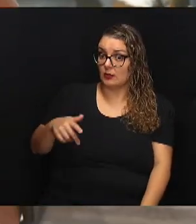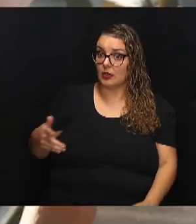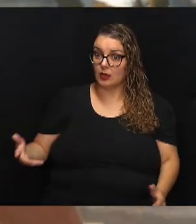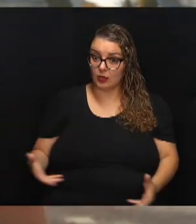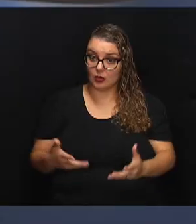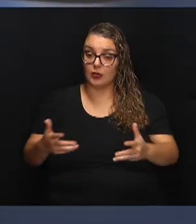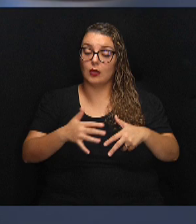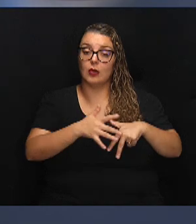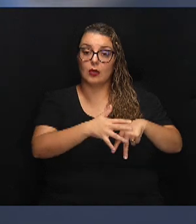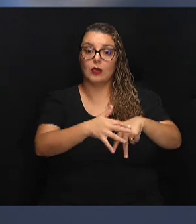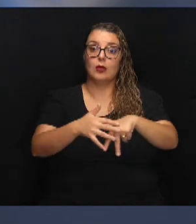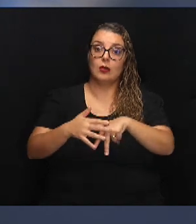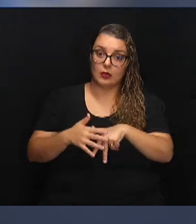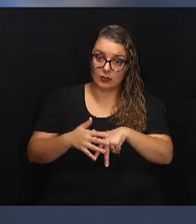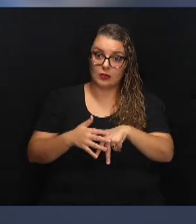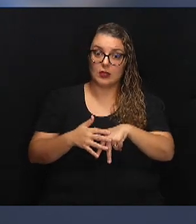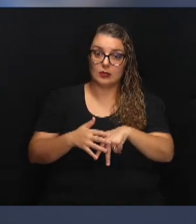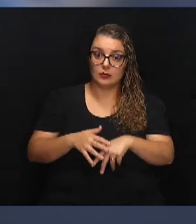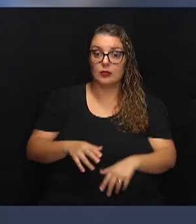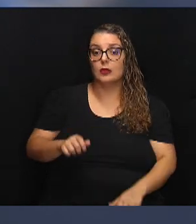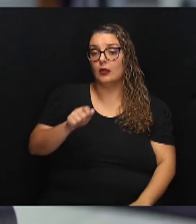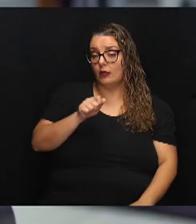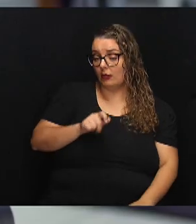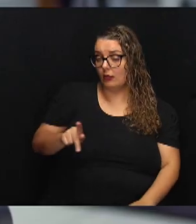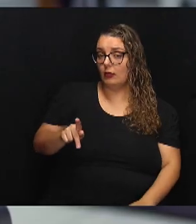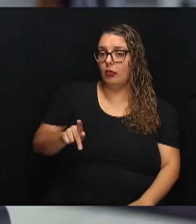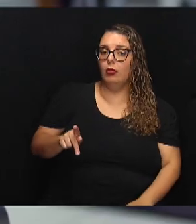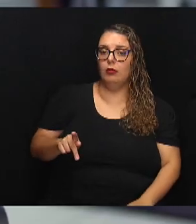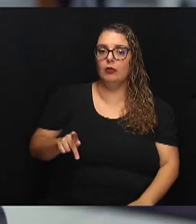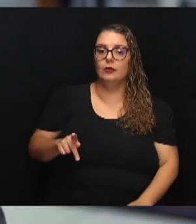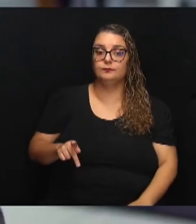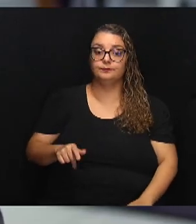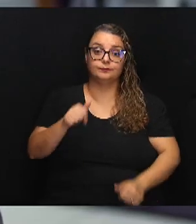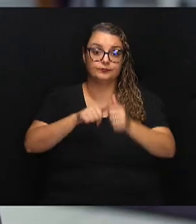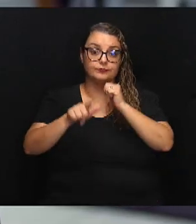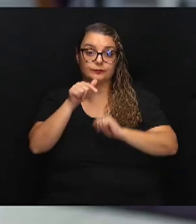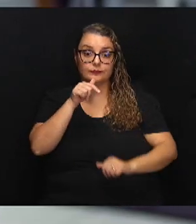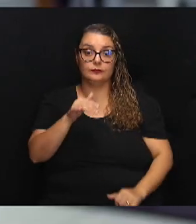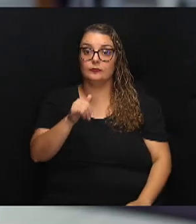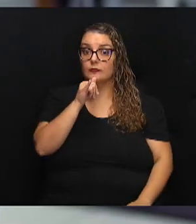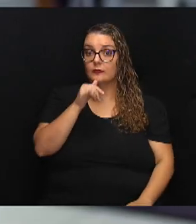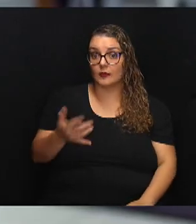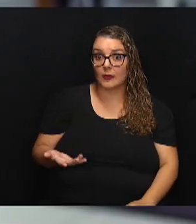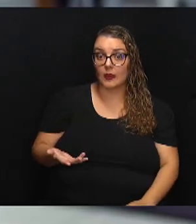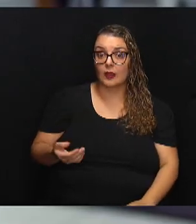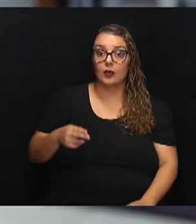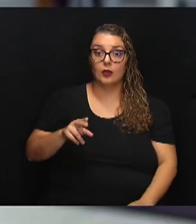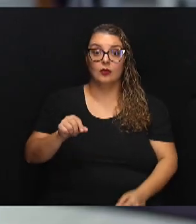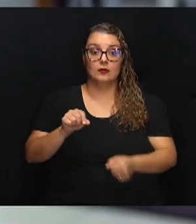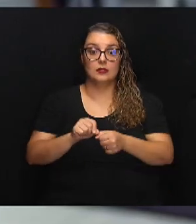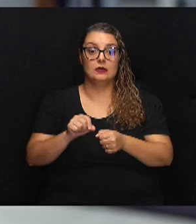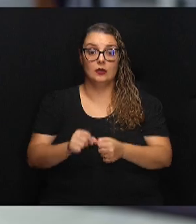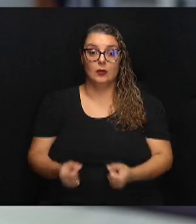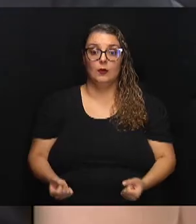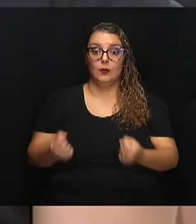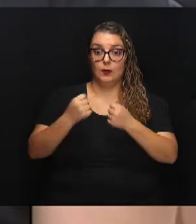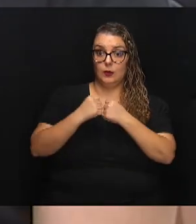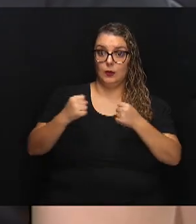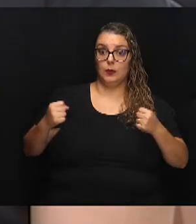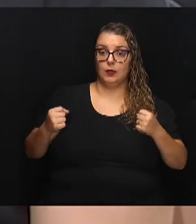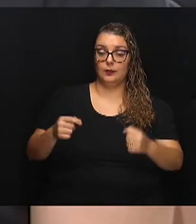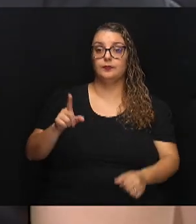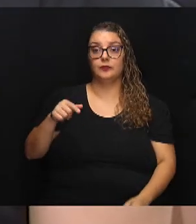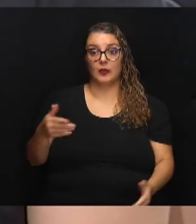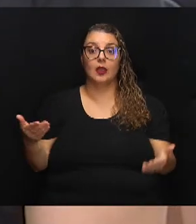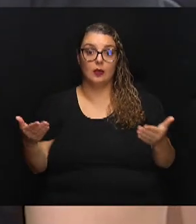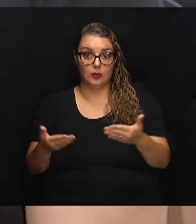os pacientes por meio de aplicativos a tomar mais água ou, por exemplo, fazer mais exercício físico. Hoje em